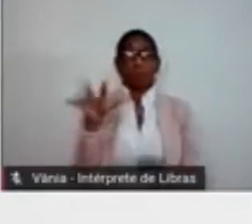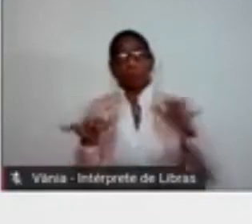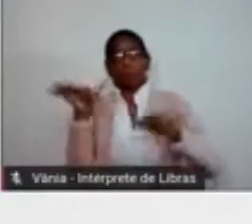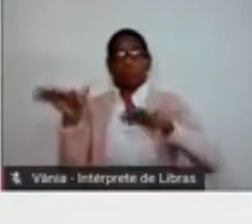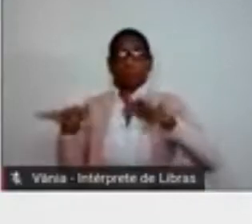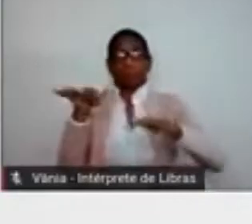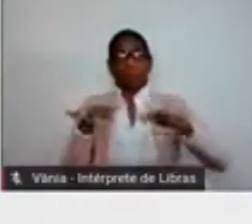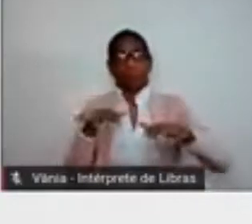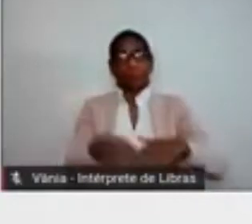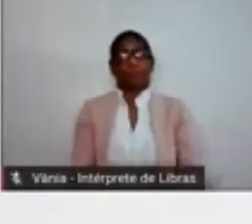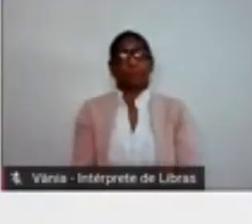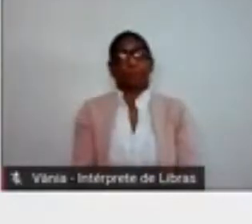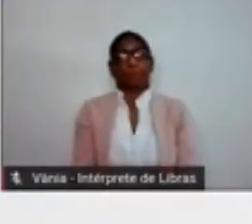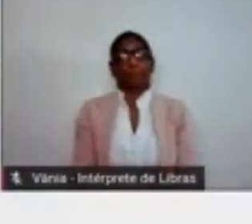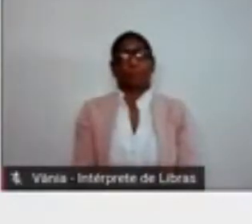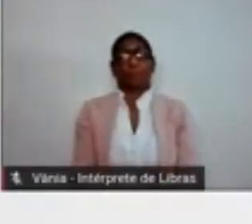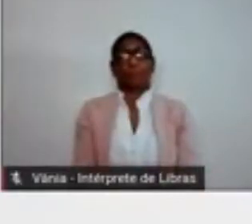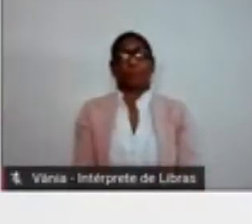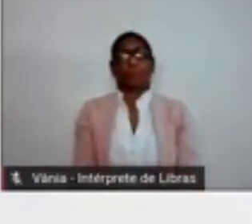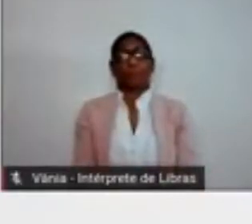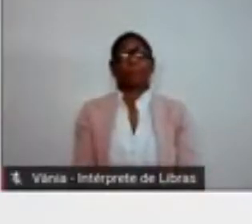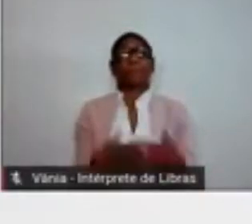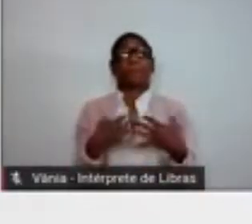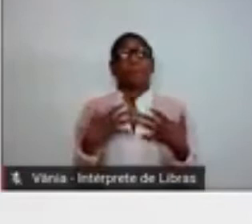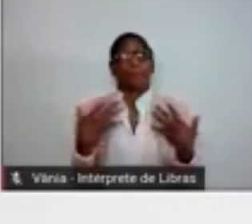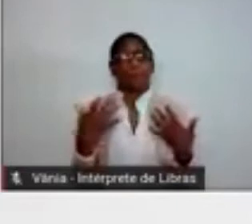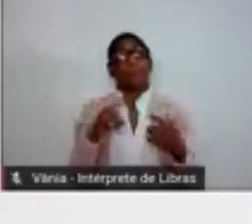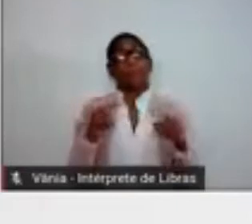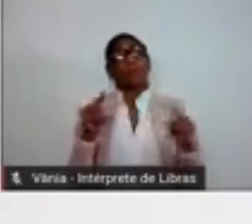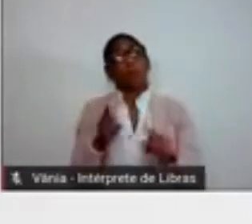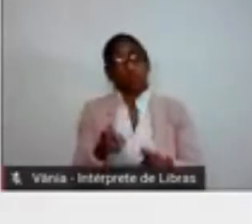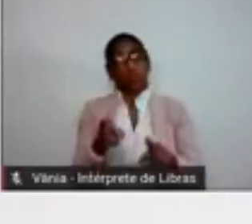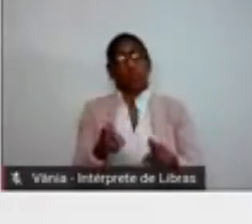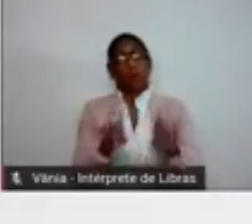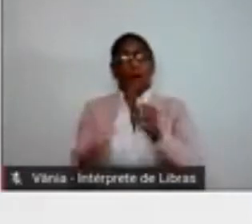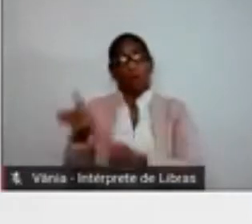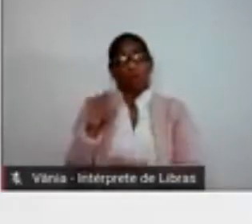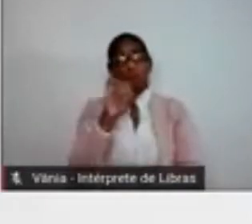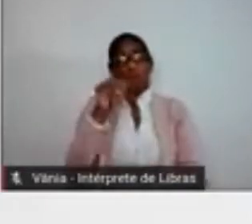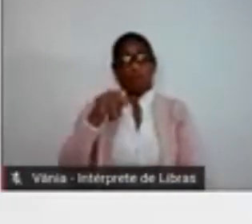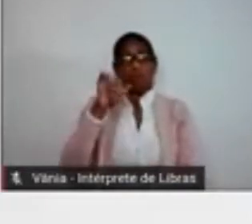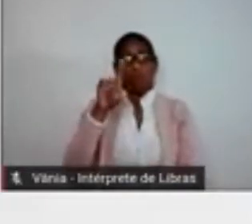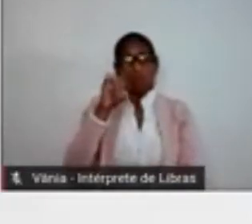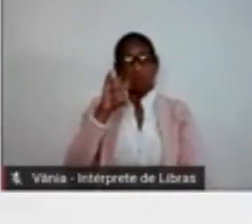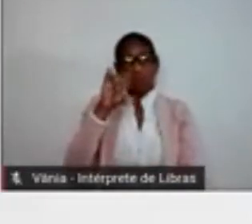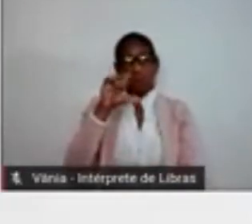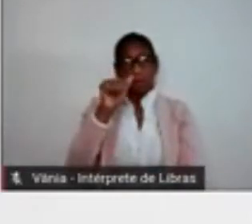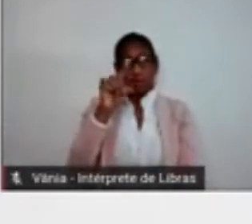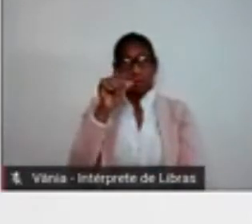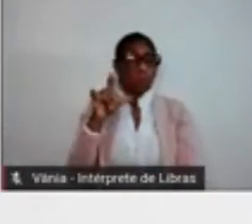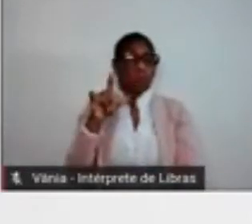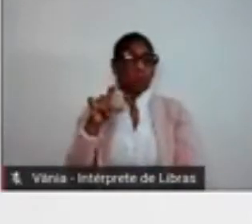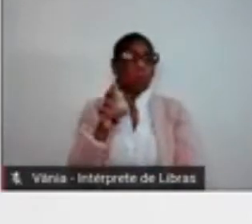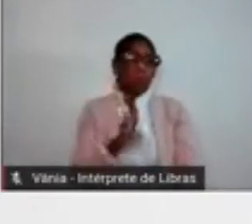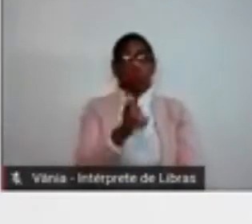óbitos na região. Enfim, mas se mantém alguns indicadores que são positivos. Mas óbitos, proporcionalmente à população,